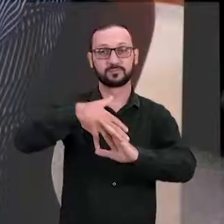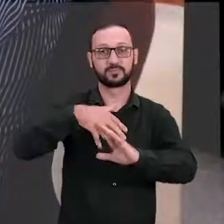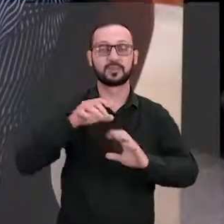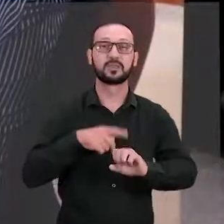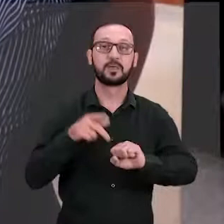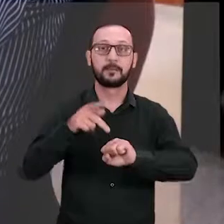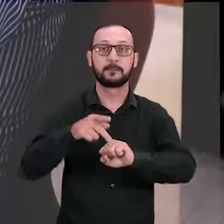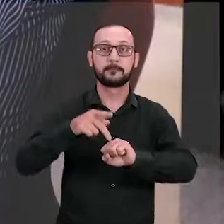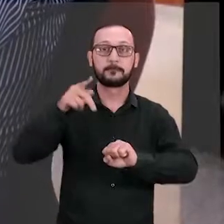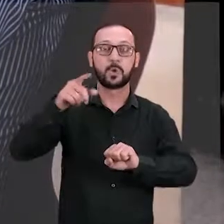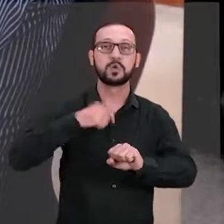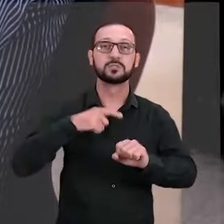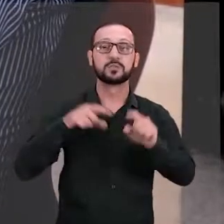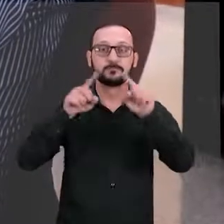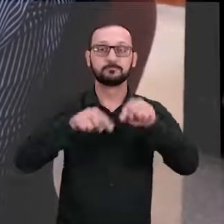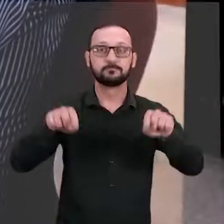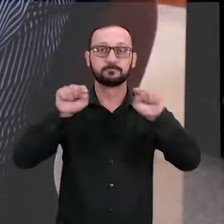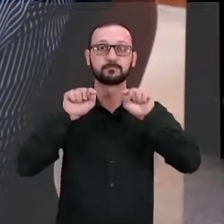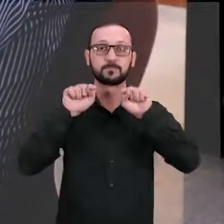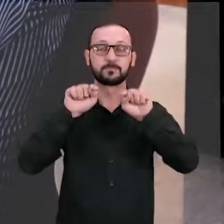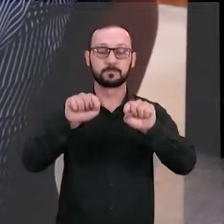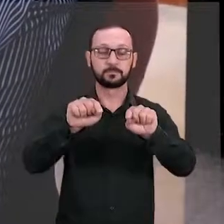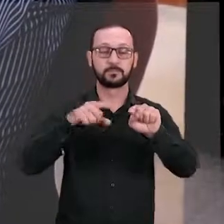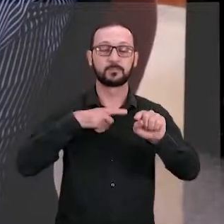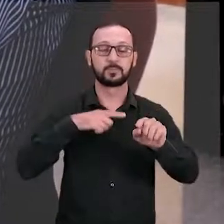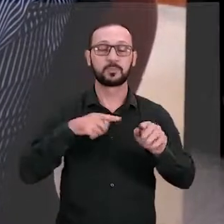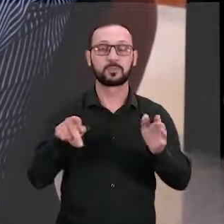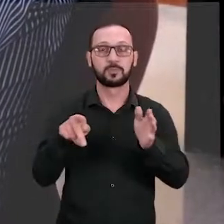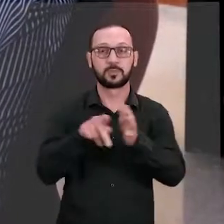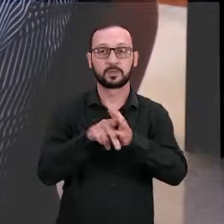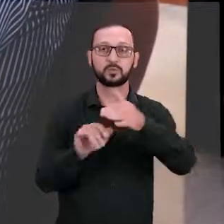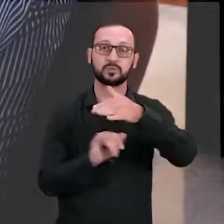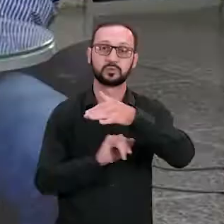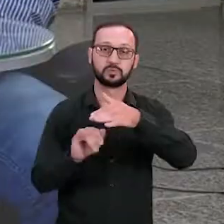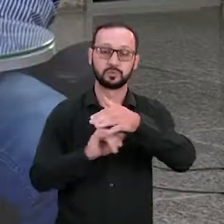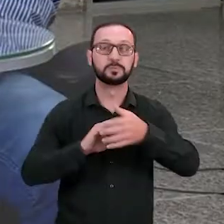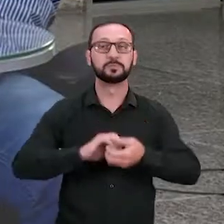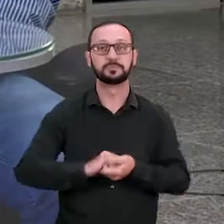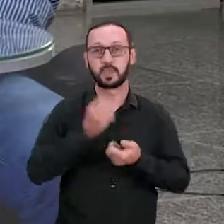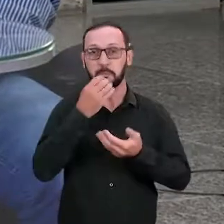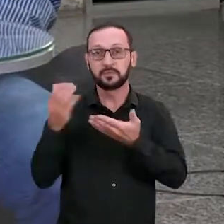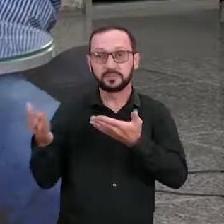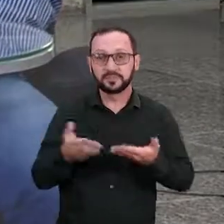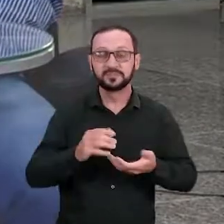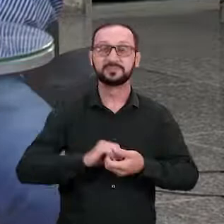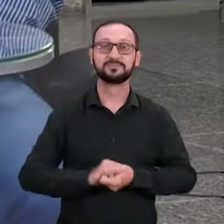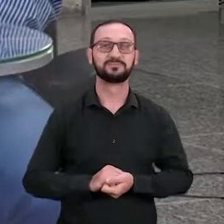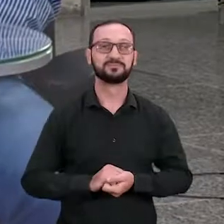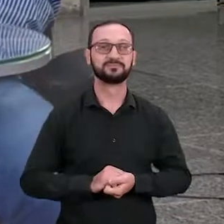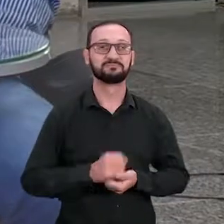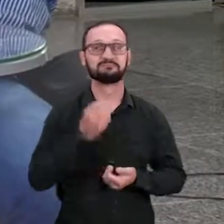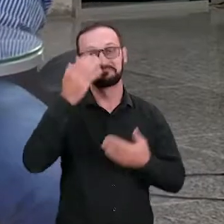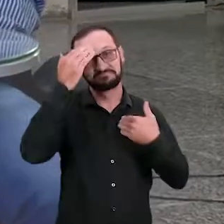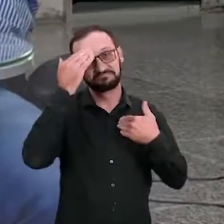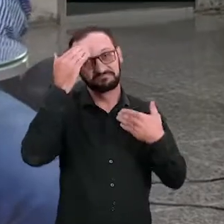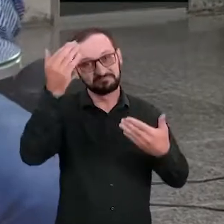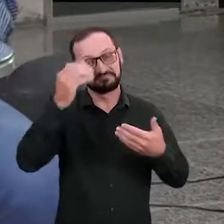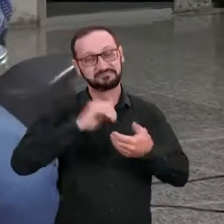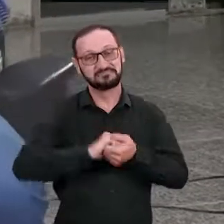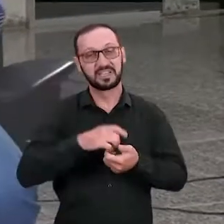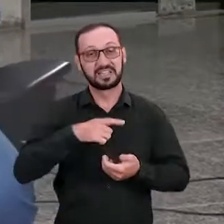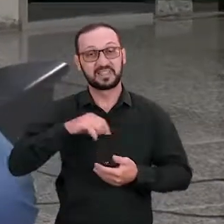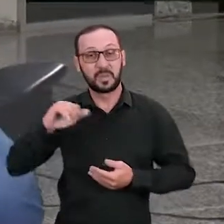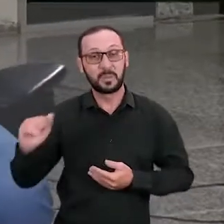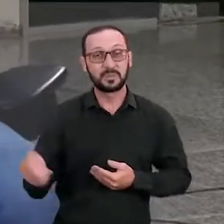e especialista em homeopatia pelo Instituto Samuel Hahnemann. Seja bem-vindo, doutor. Muito obrigado, Ana,